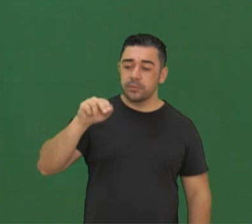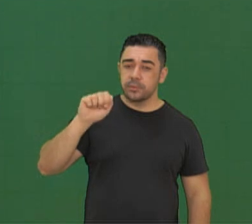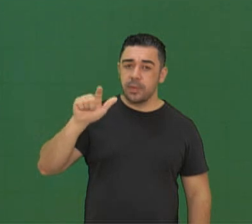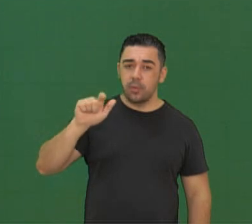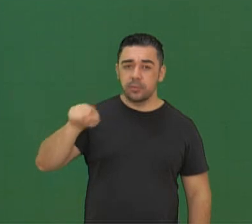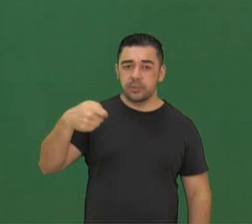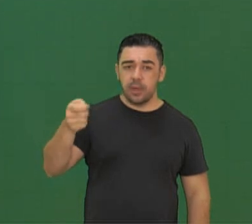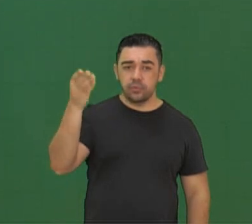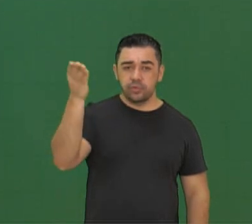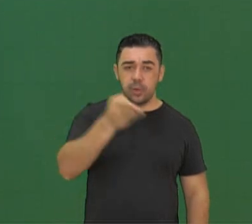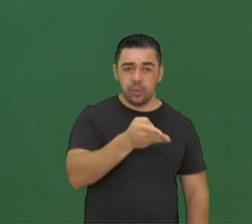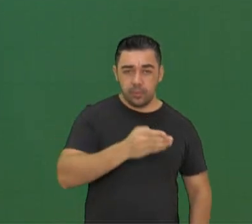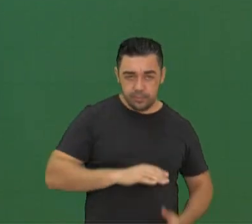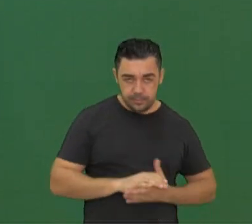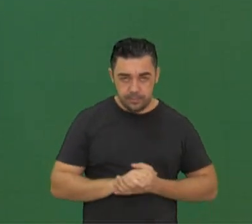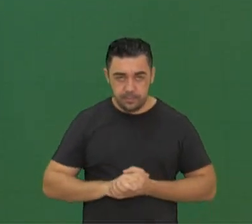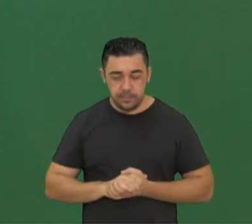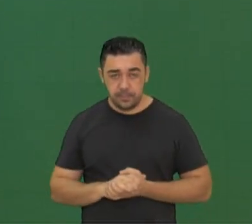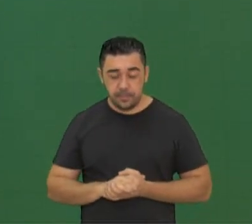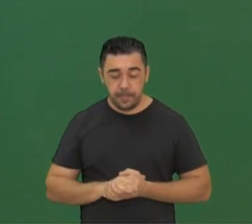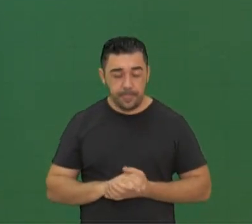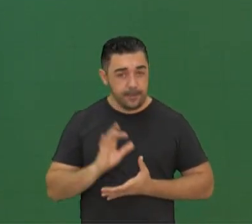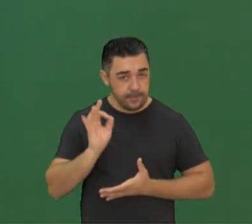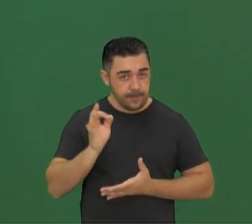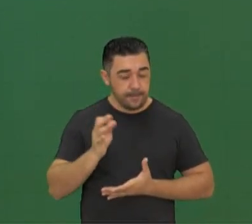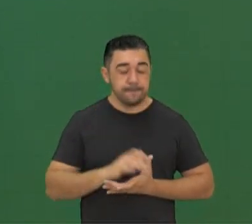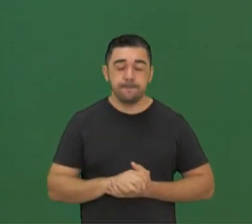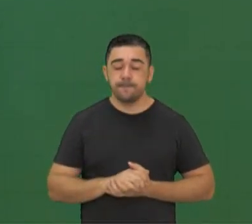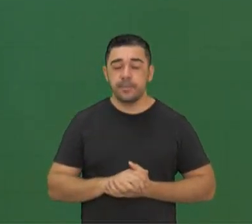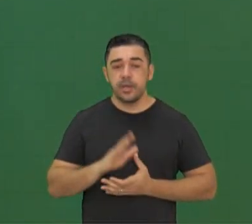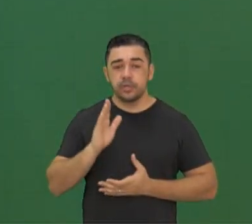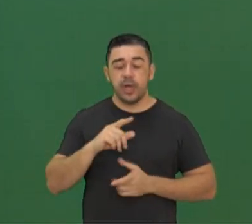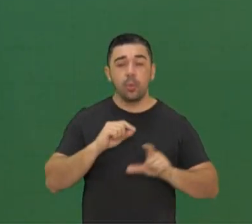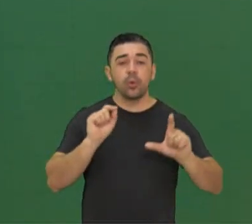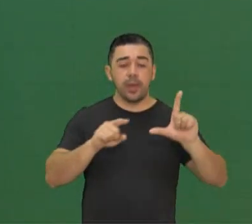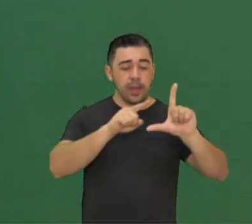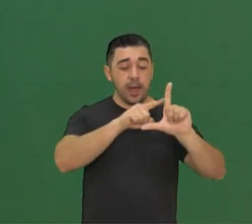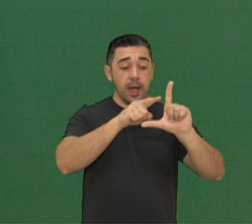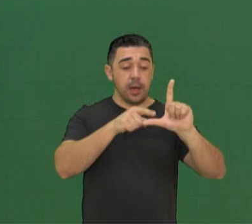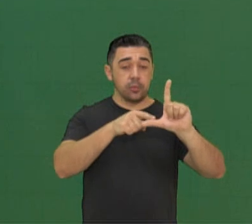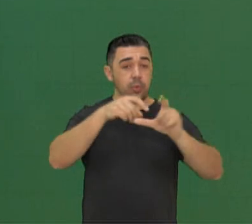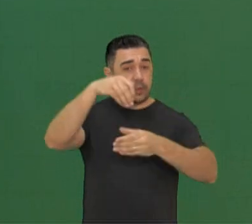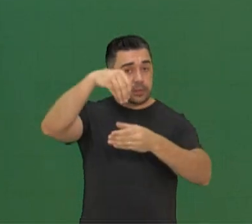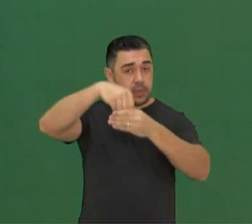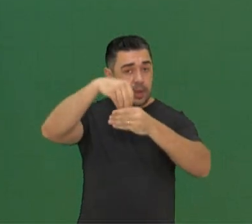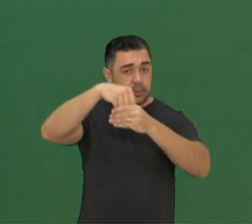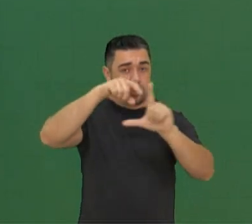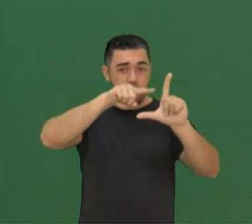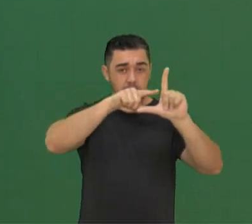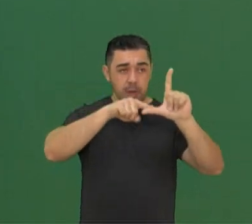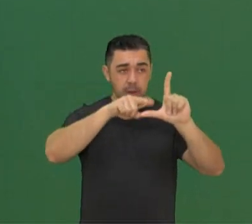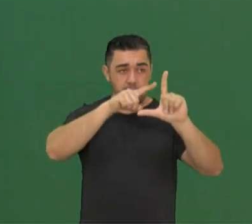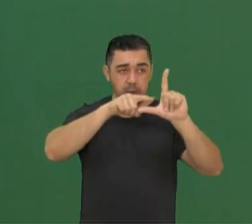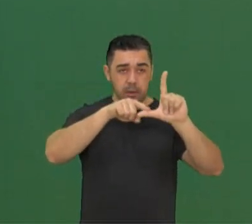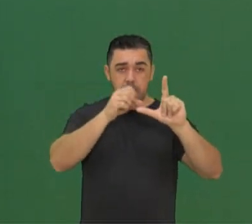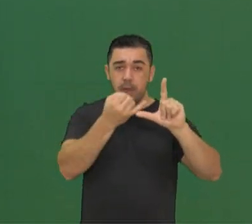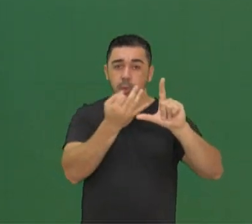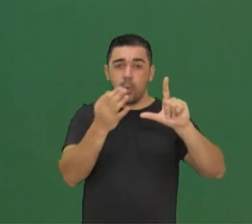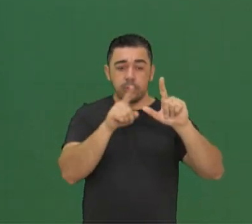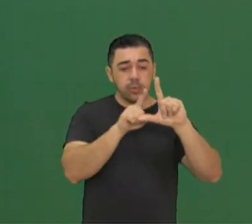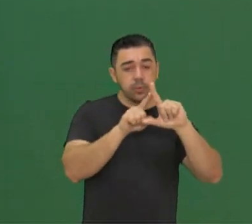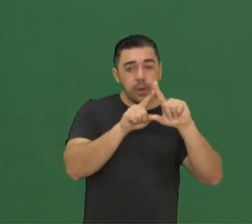polígono, certo? Aí eu já quero aproveitar a ideia de ângulo interno, que são estes ângulos, é o tamanho da